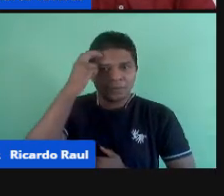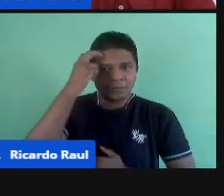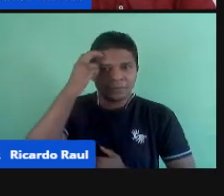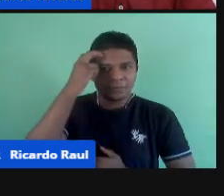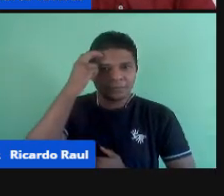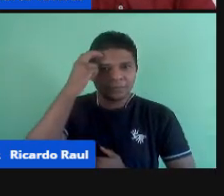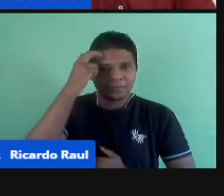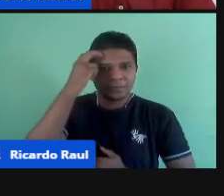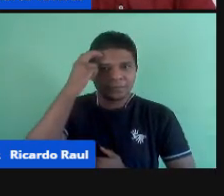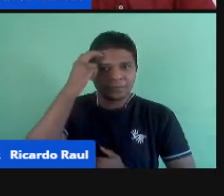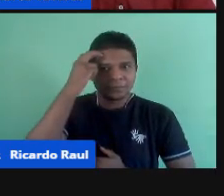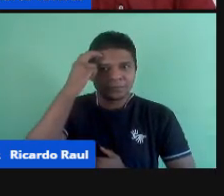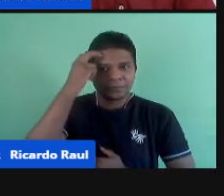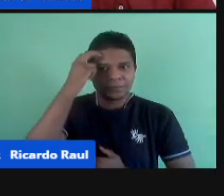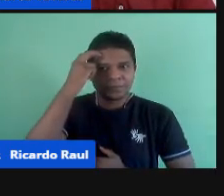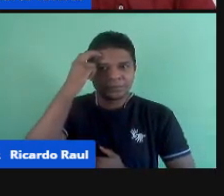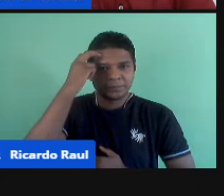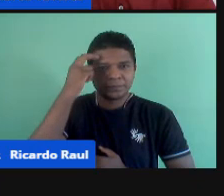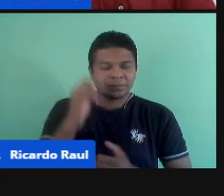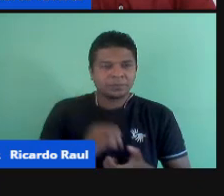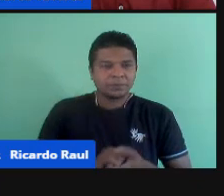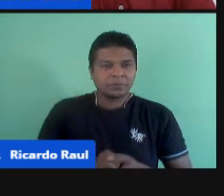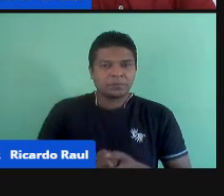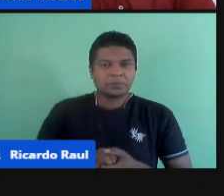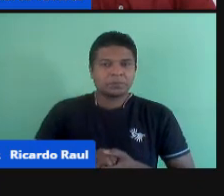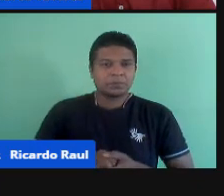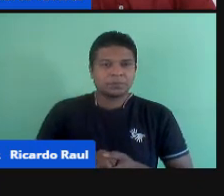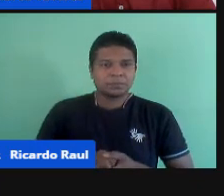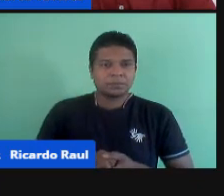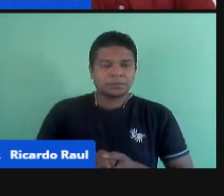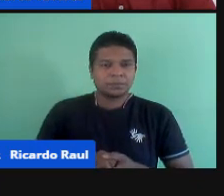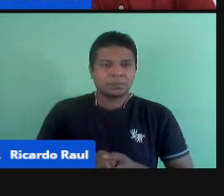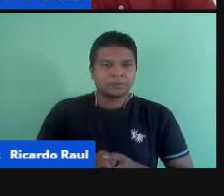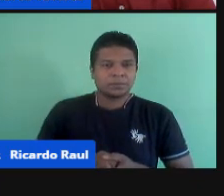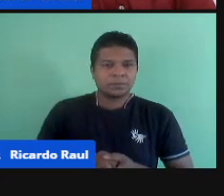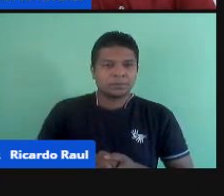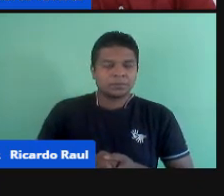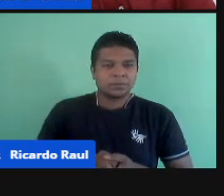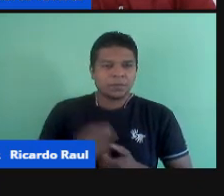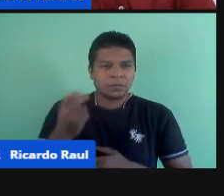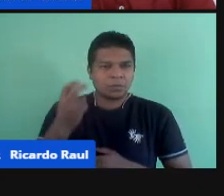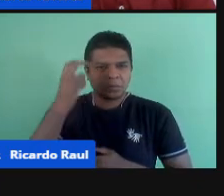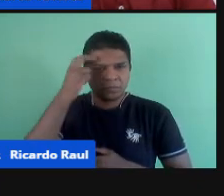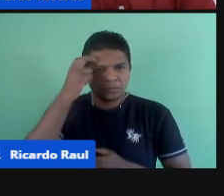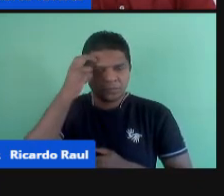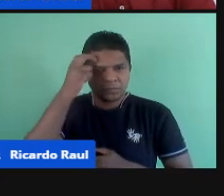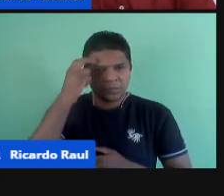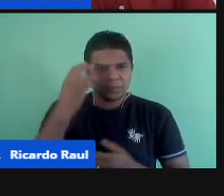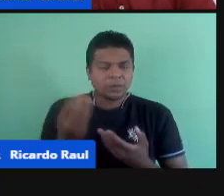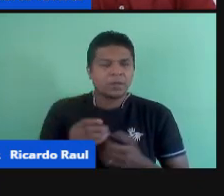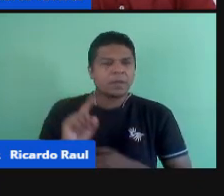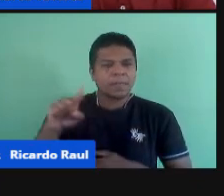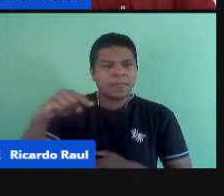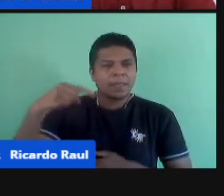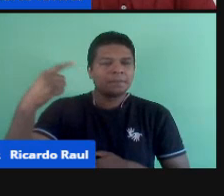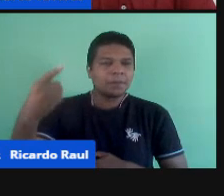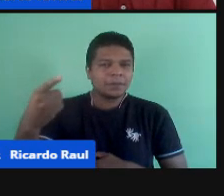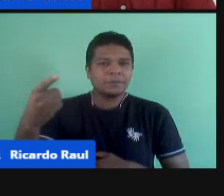E nós fomos utilizados para o benefício da cultura. Logo em